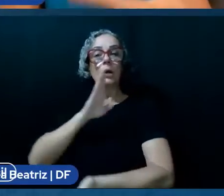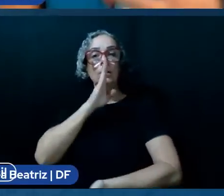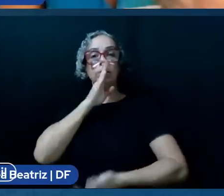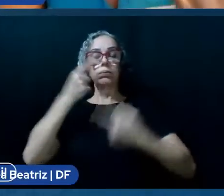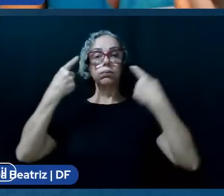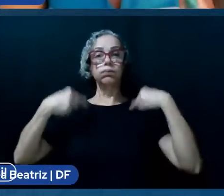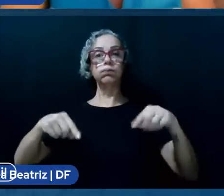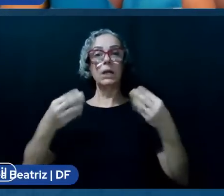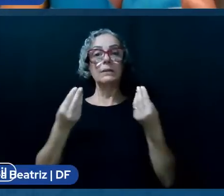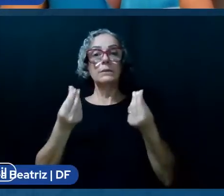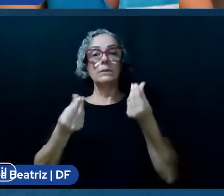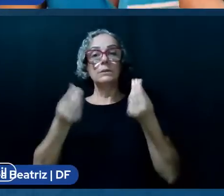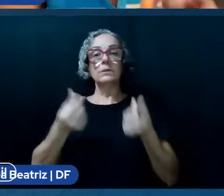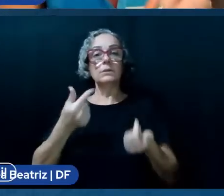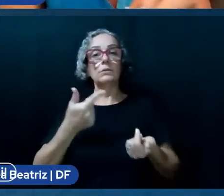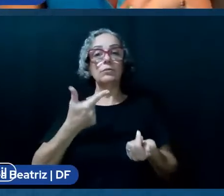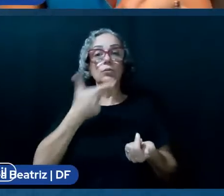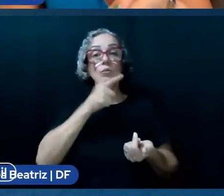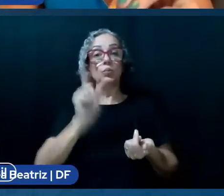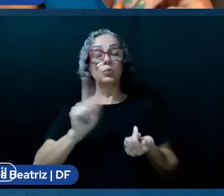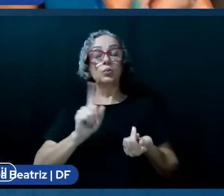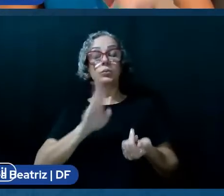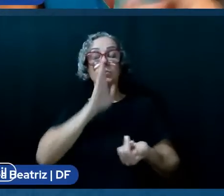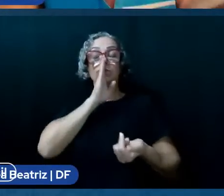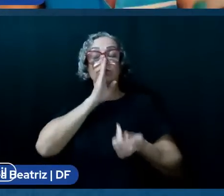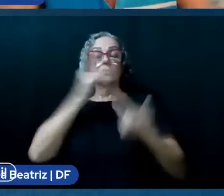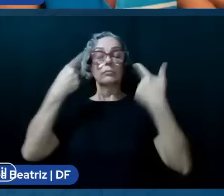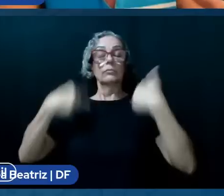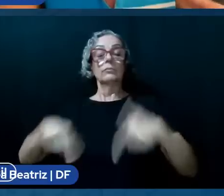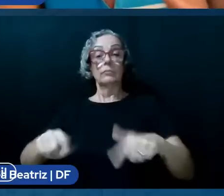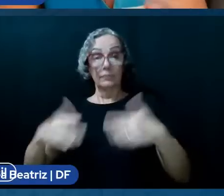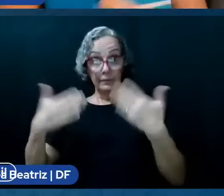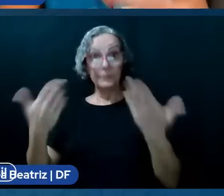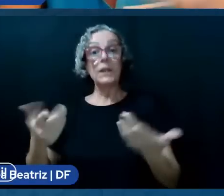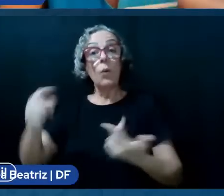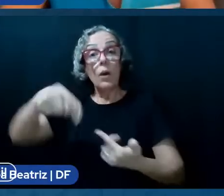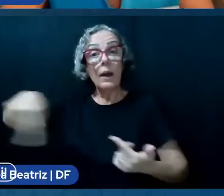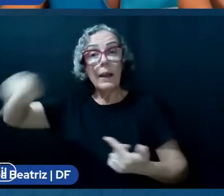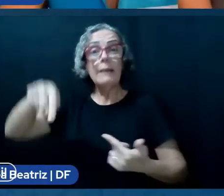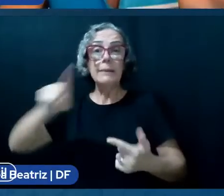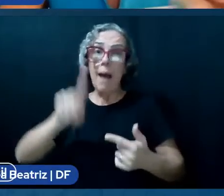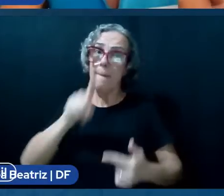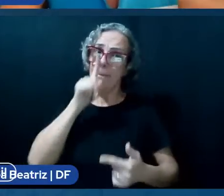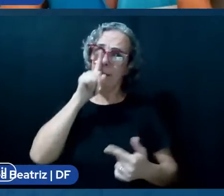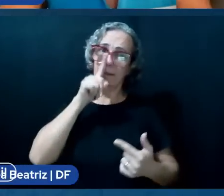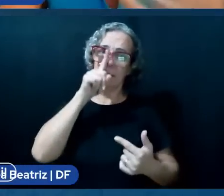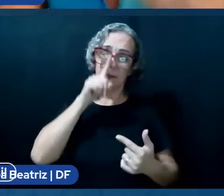tipo de manifestação que levava a um certo